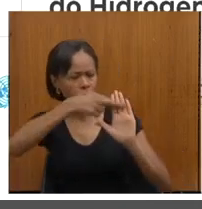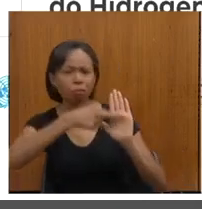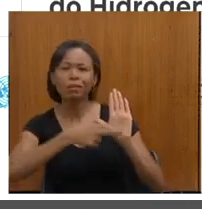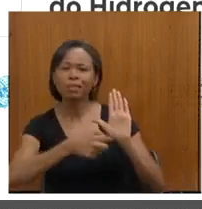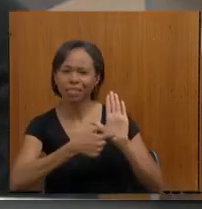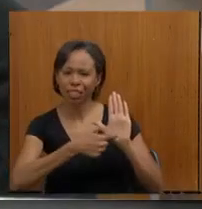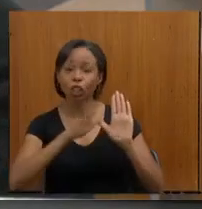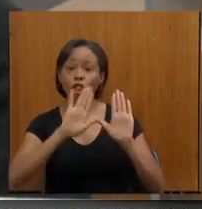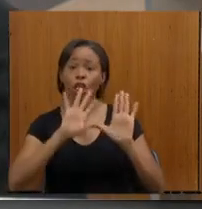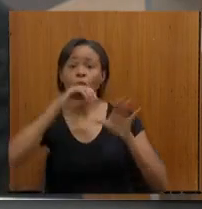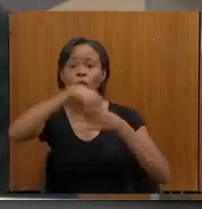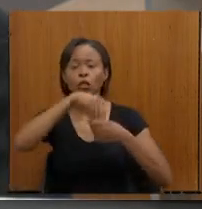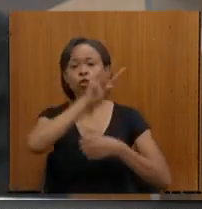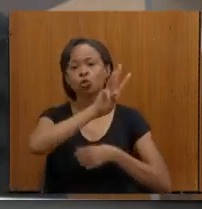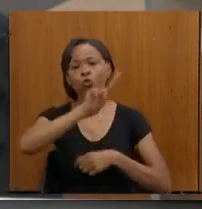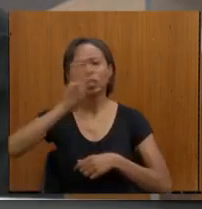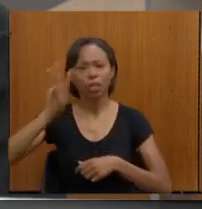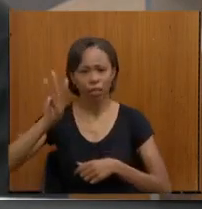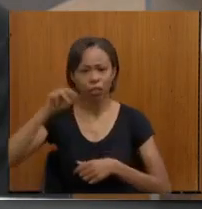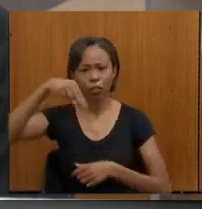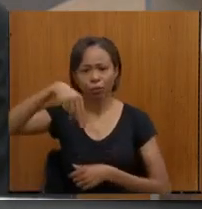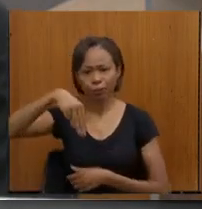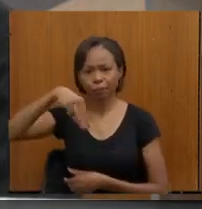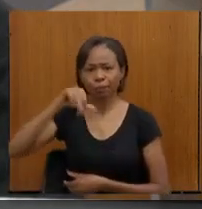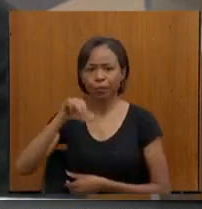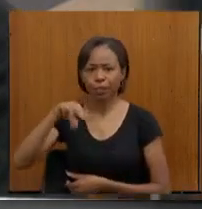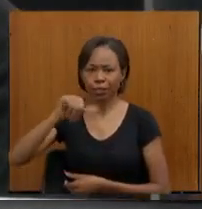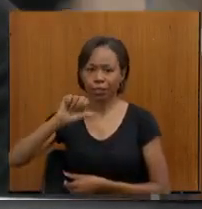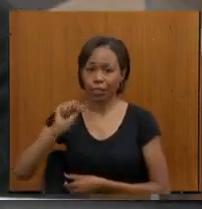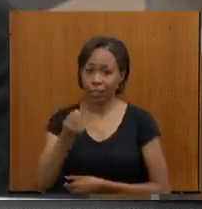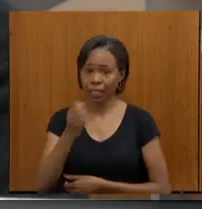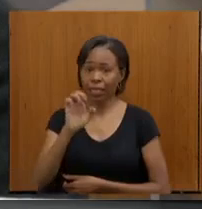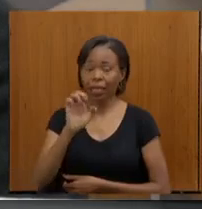se encontra no site do ministério de Minas e energia por favor né